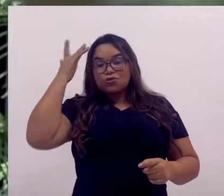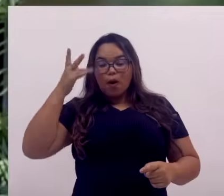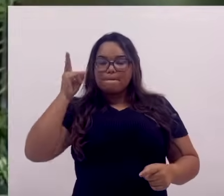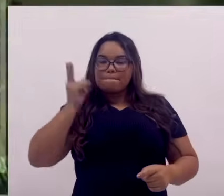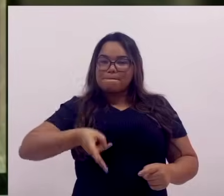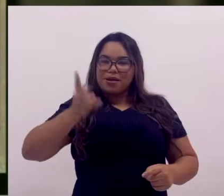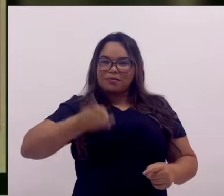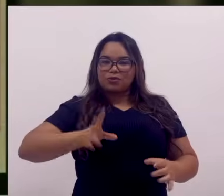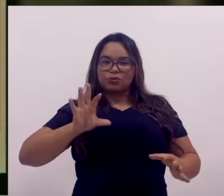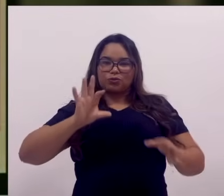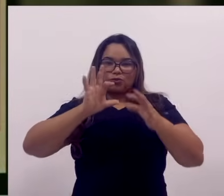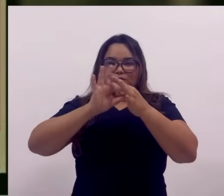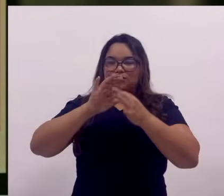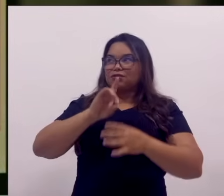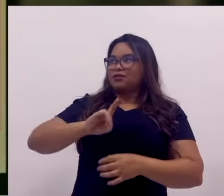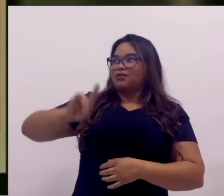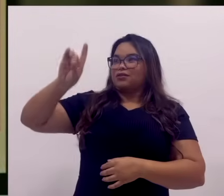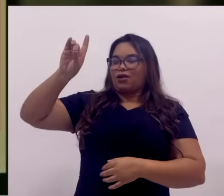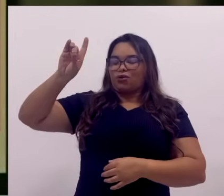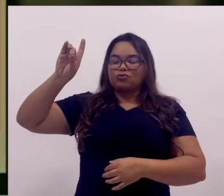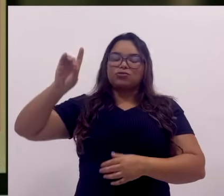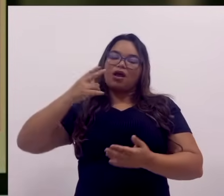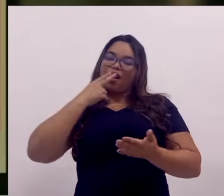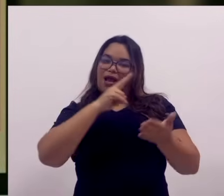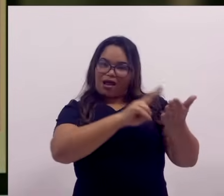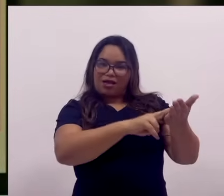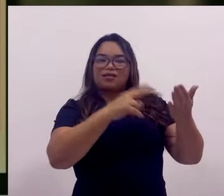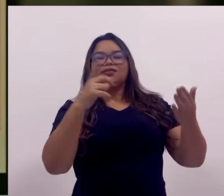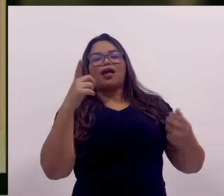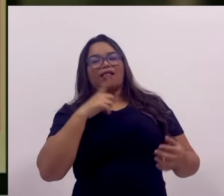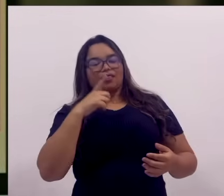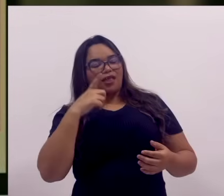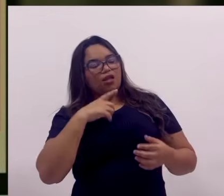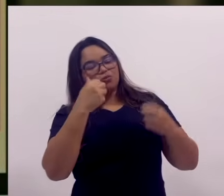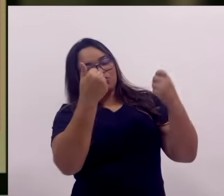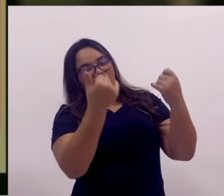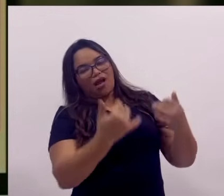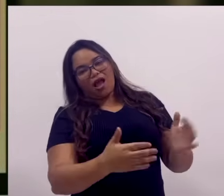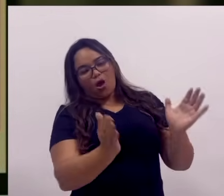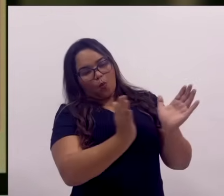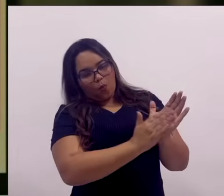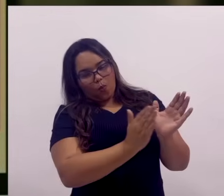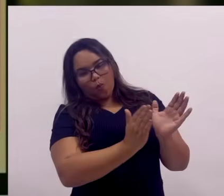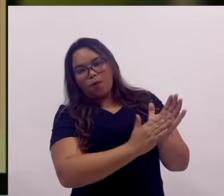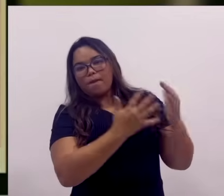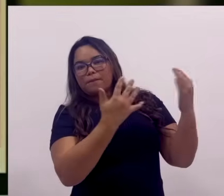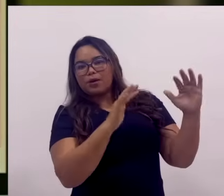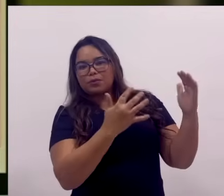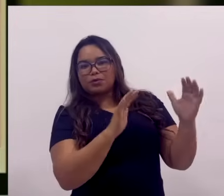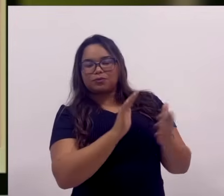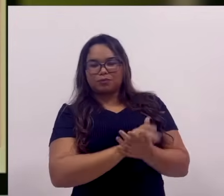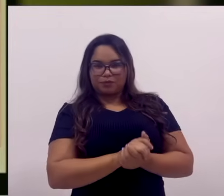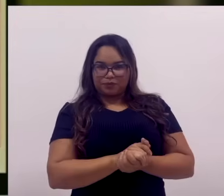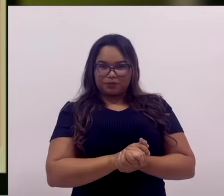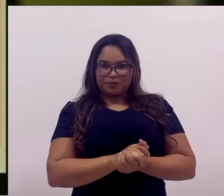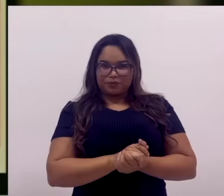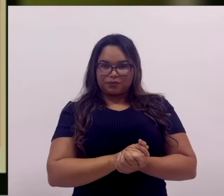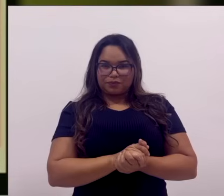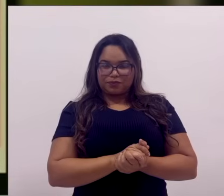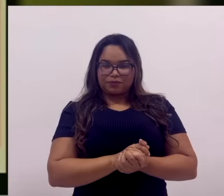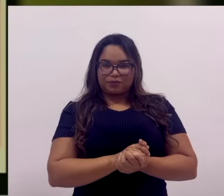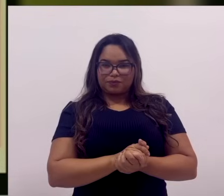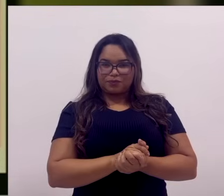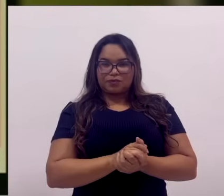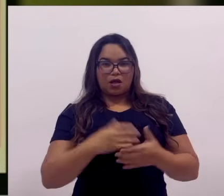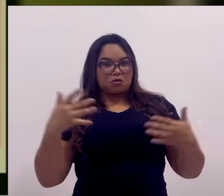que este era o grande acampamento de Diocleciano. E a Esmirna moderna se chama Esmir, uma cidade bastante